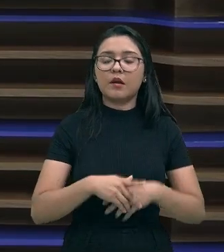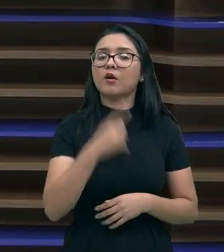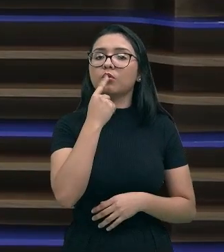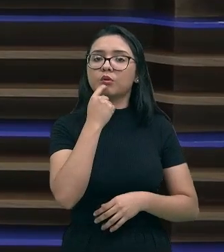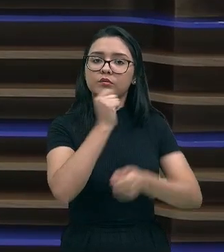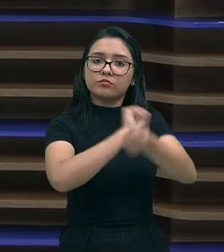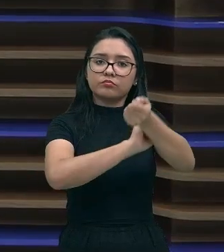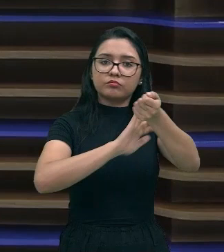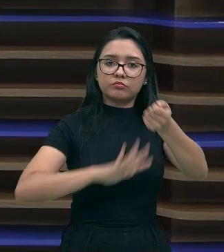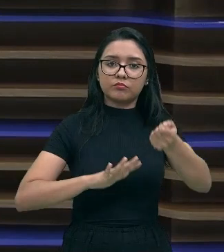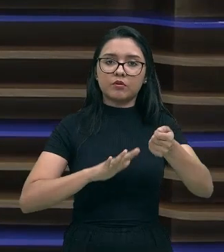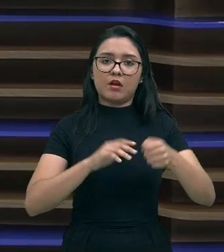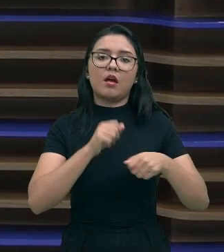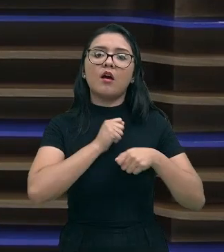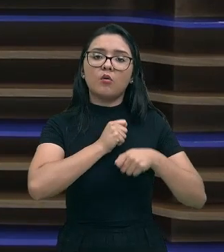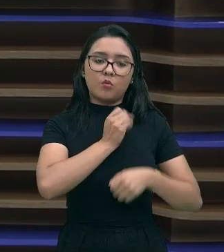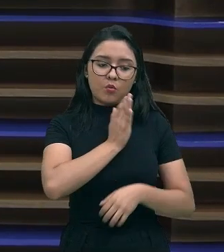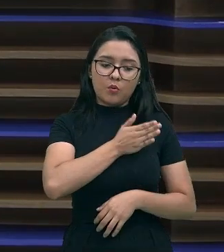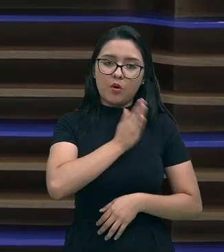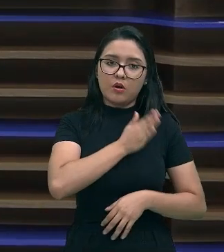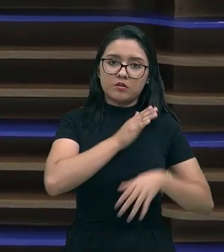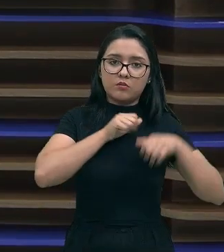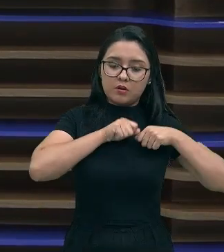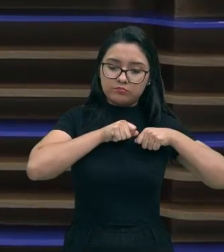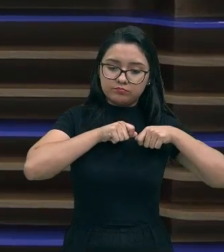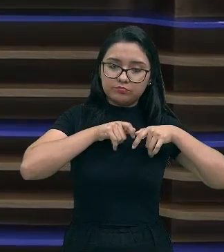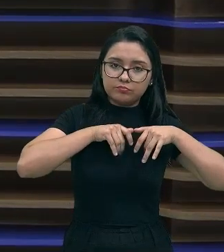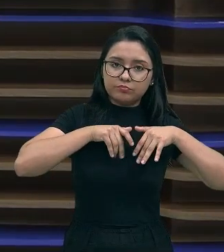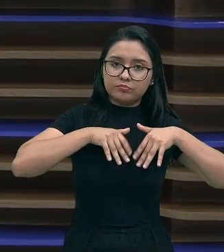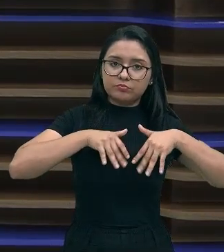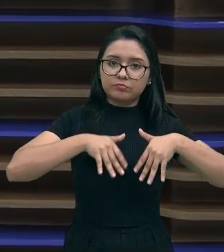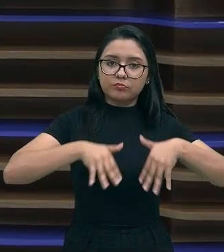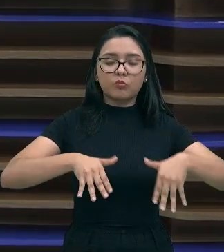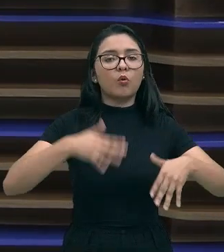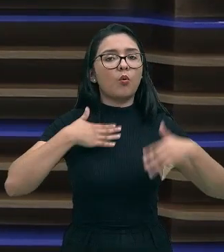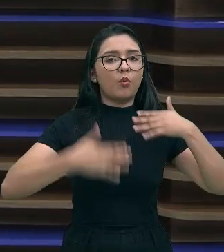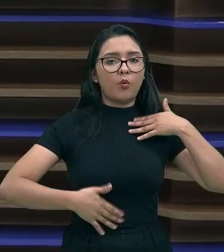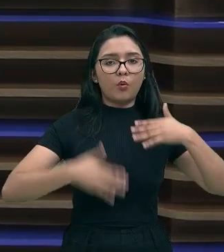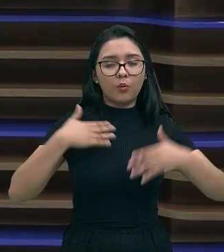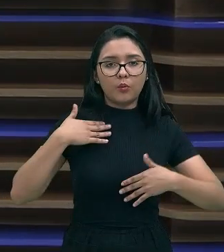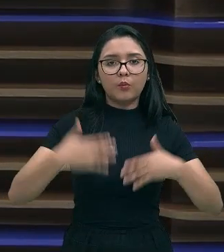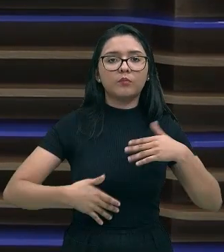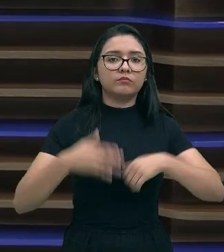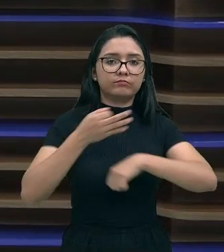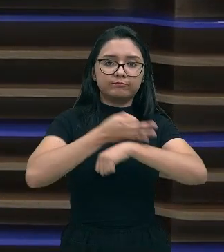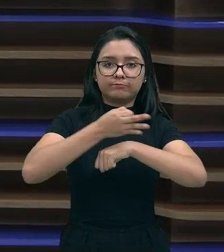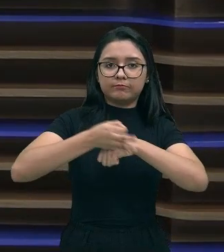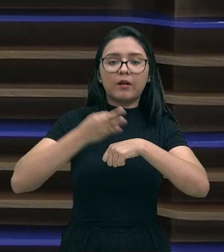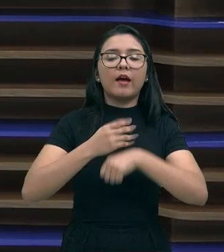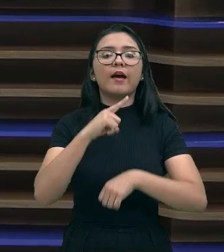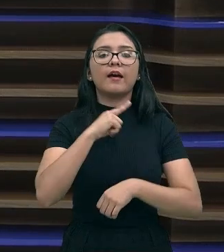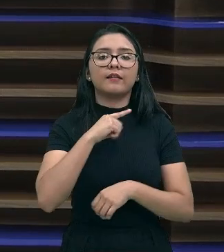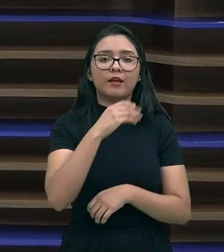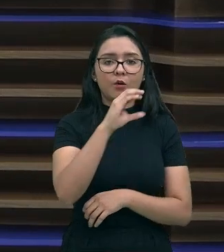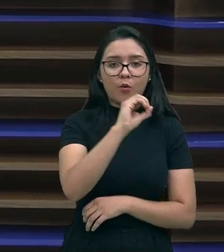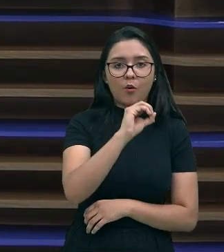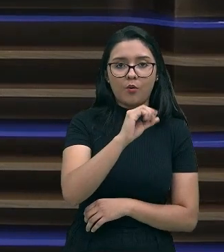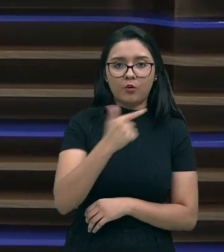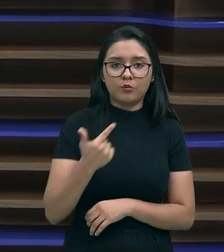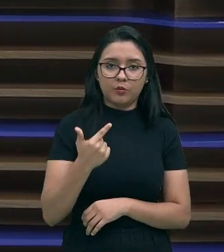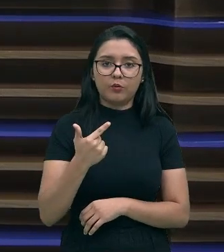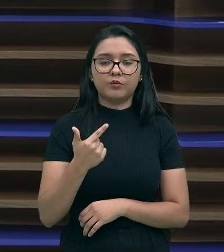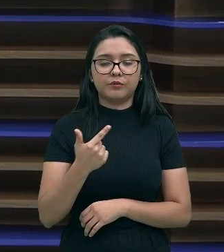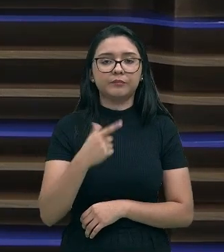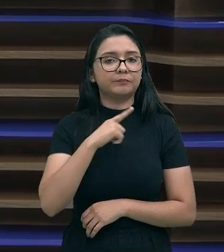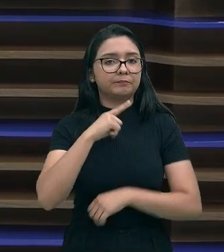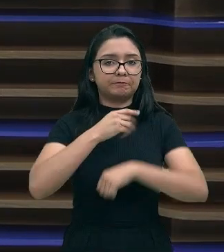que sai do coração para o restante do corpo, para todas as células, e aí a gente tem o oxigênio chegando em todas as